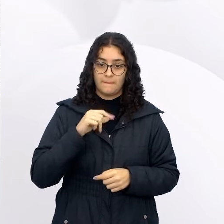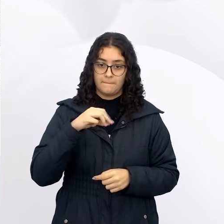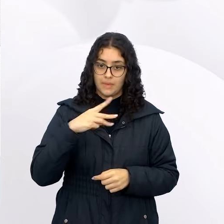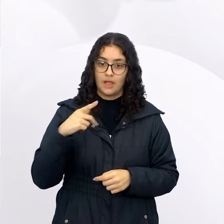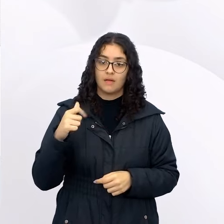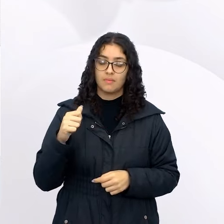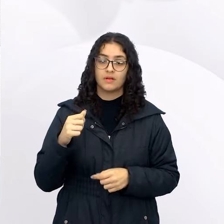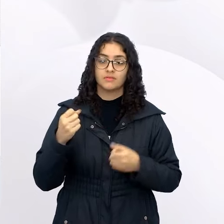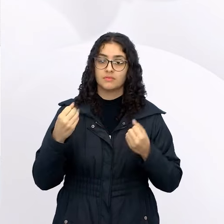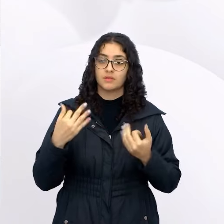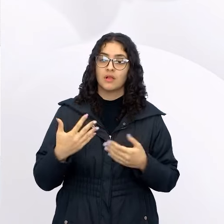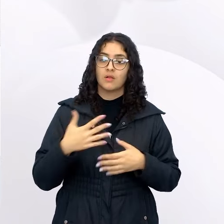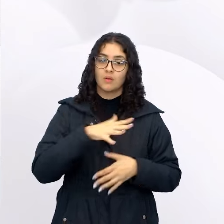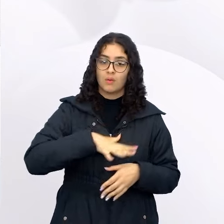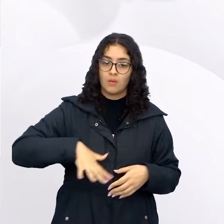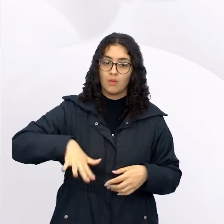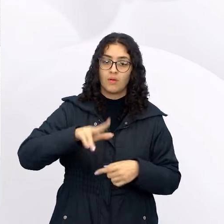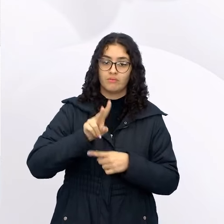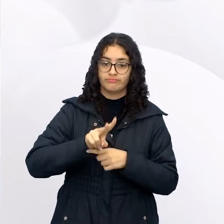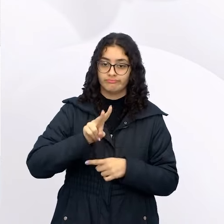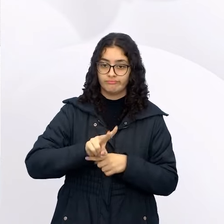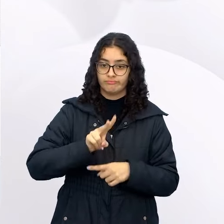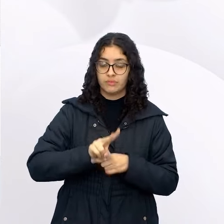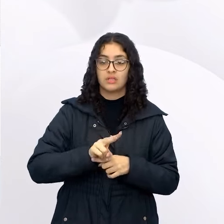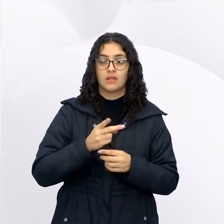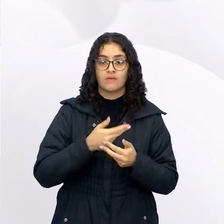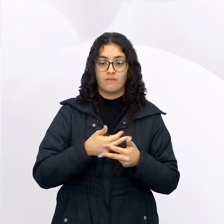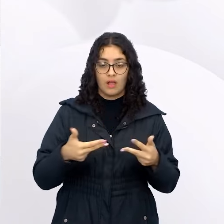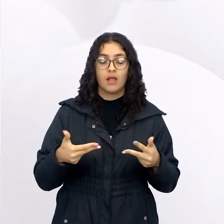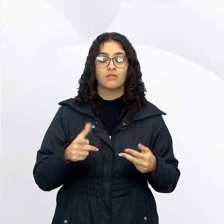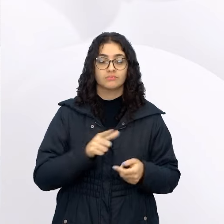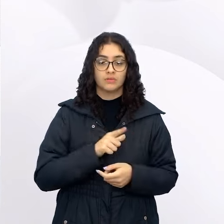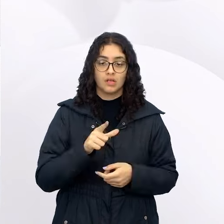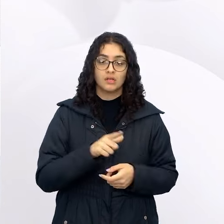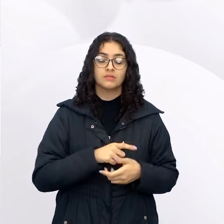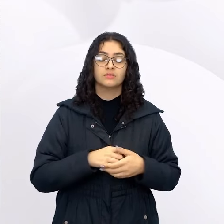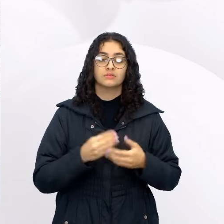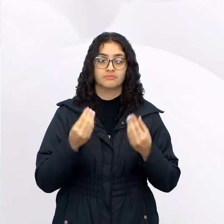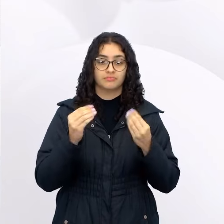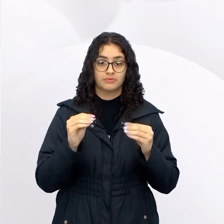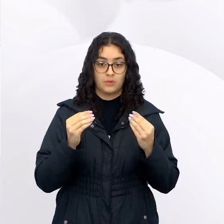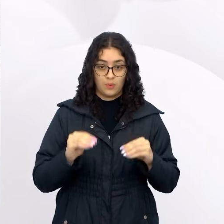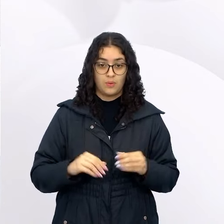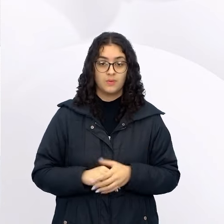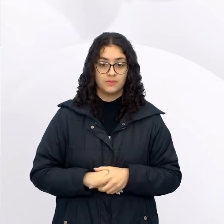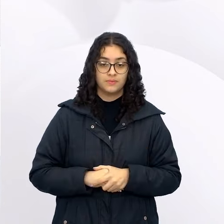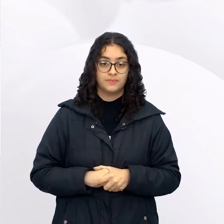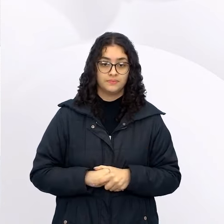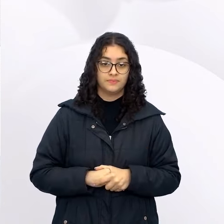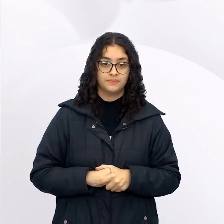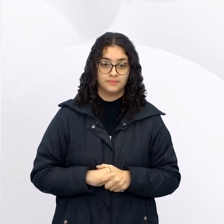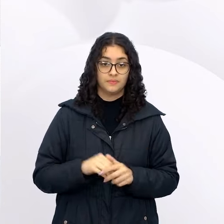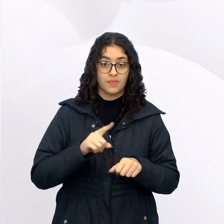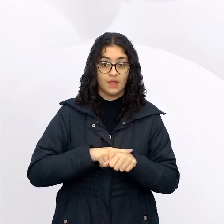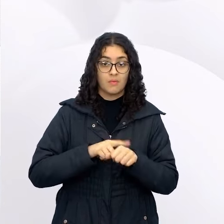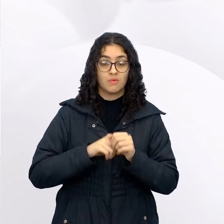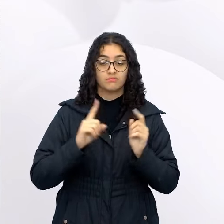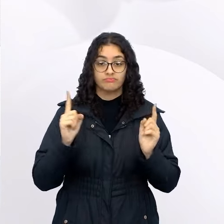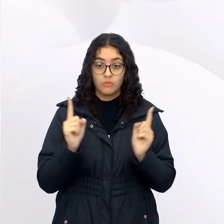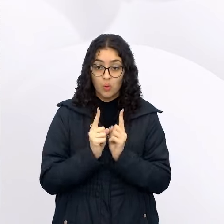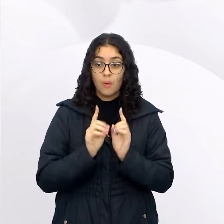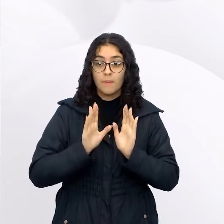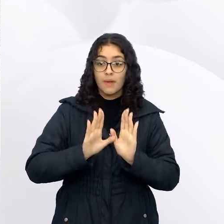que fala da área de proteção ambiental, tem vários filtros aí que a gente está colocando, que a gente ficou com o tempo muito curto, mas